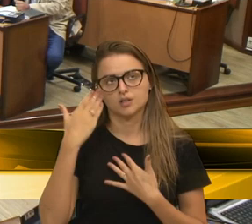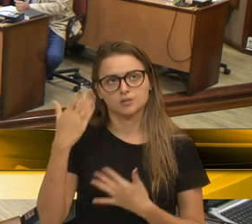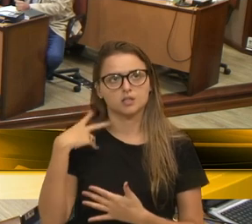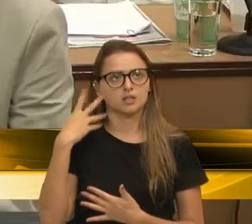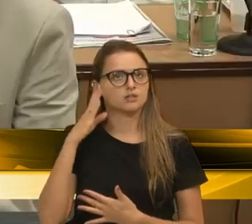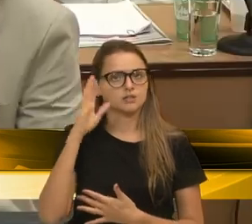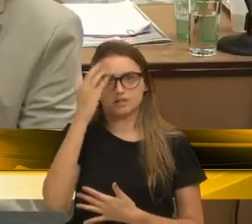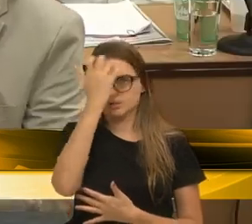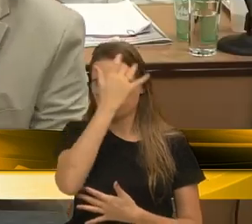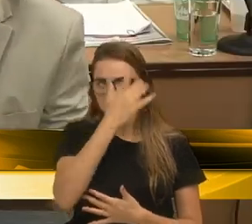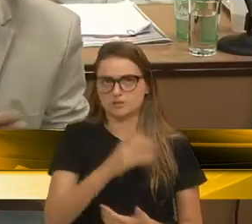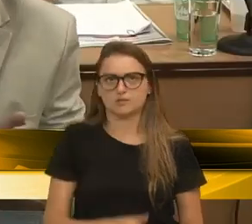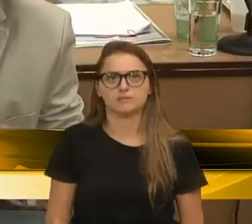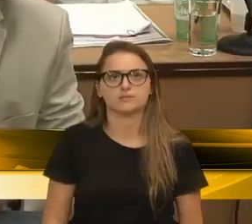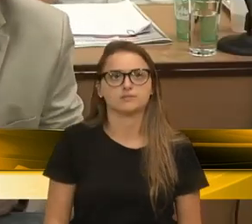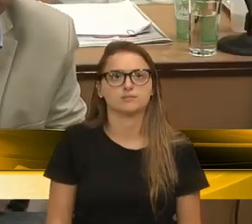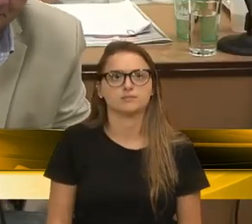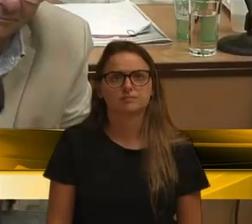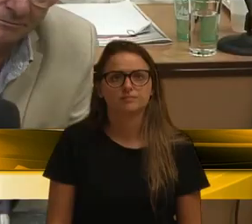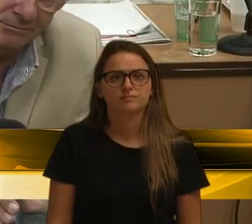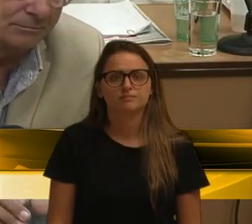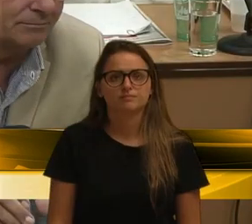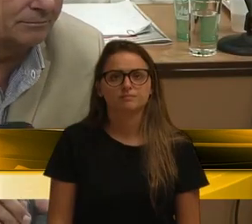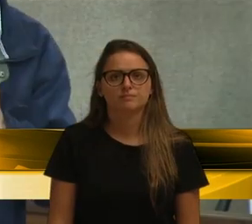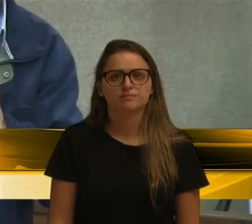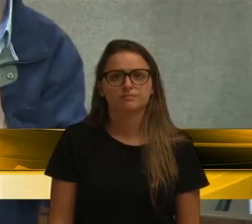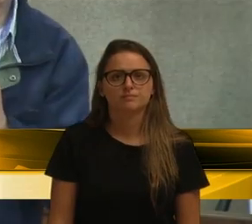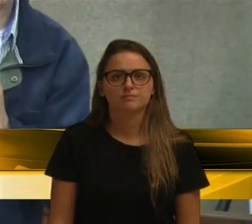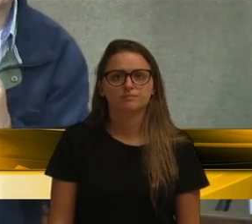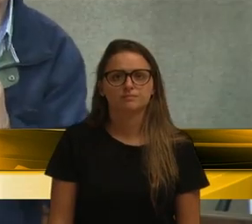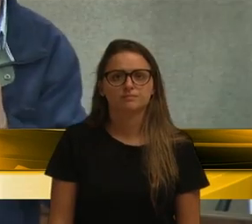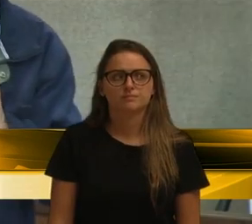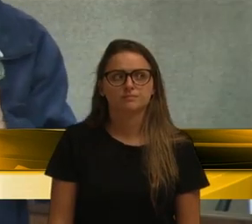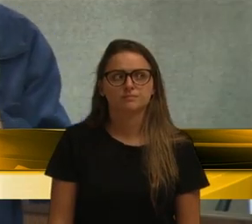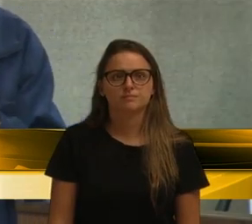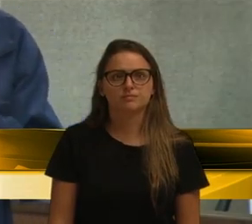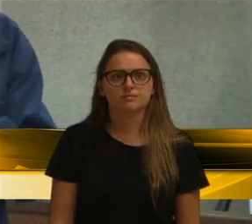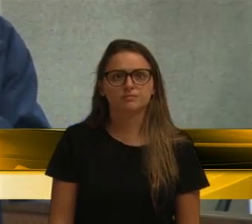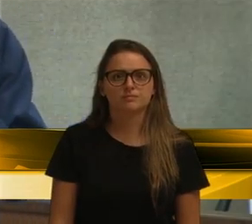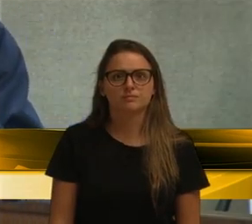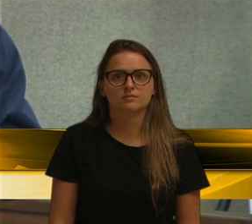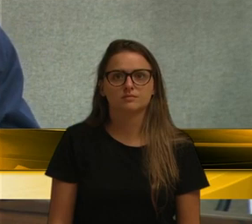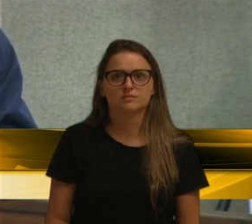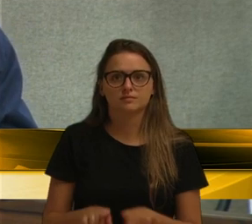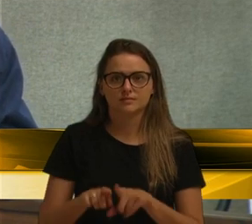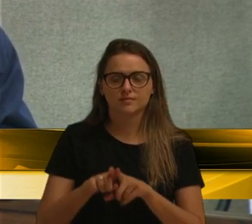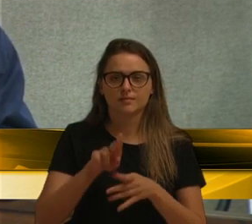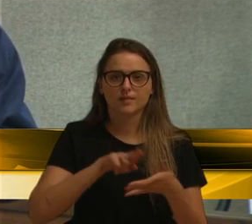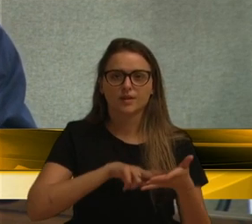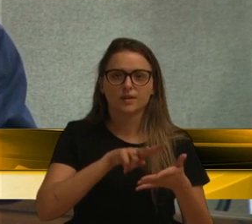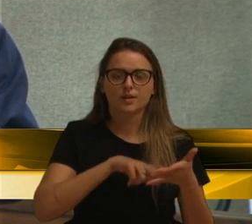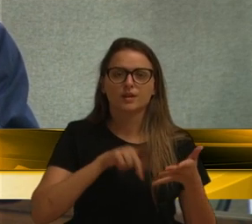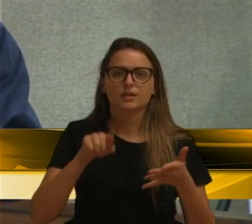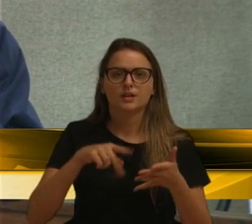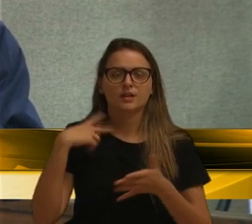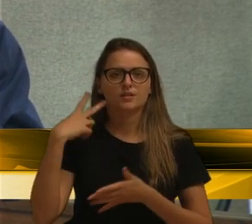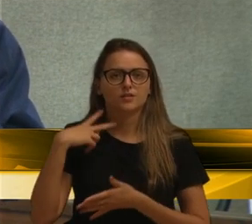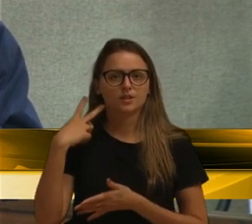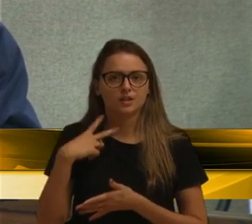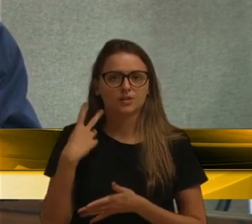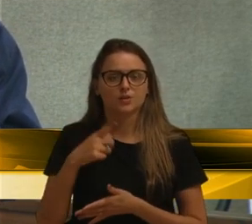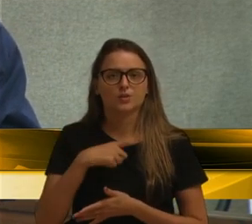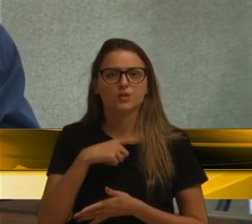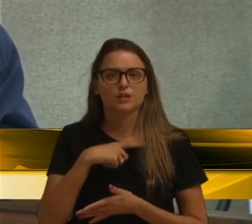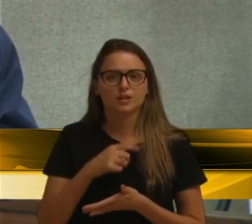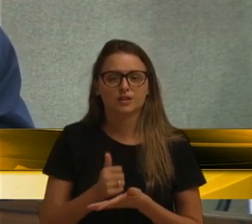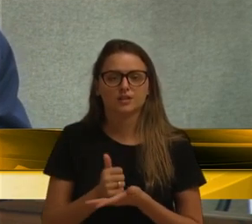vereador. Obrigado, vereador Tomé. Até porque normalmente tem um relator que é um vereador que compõe, que